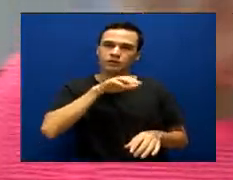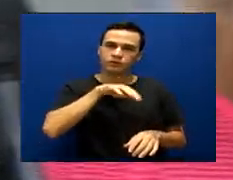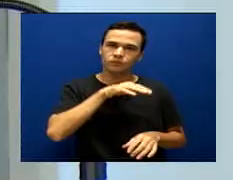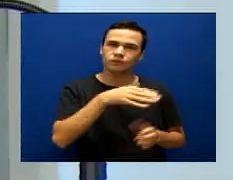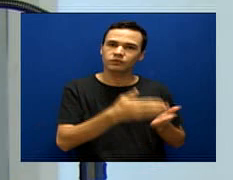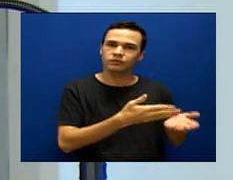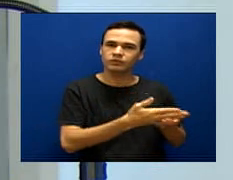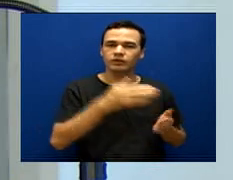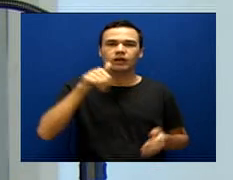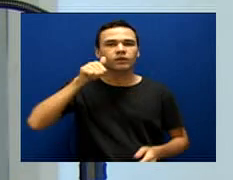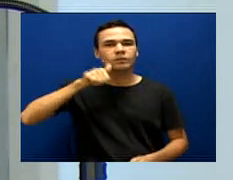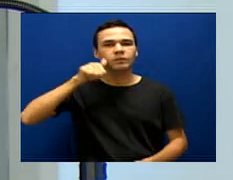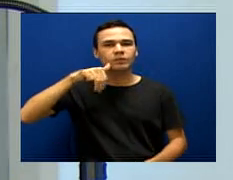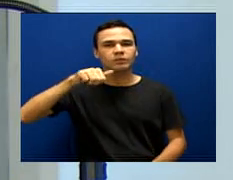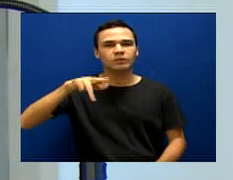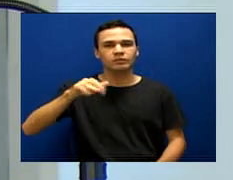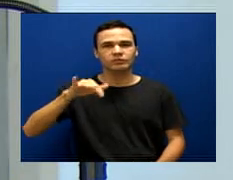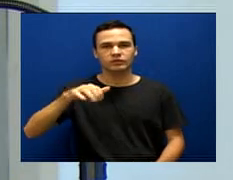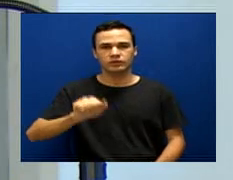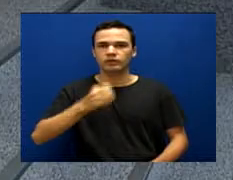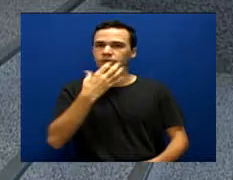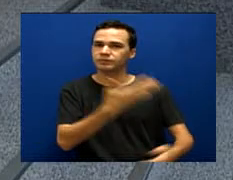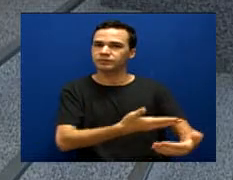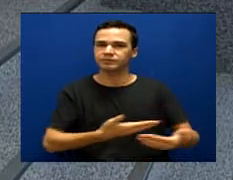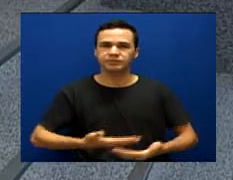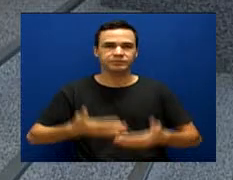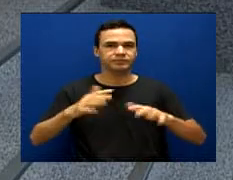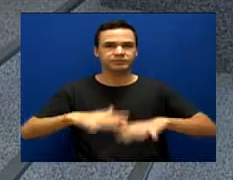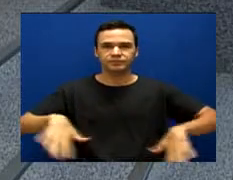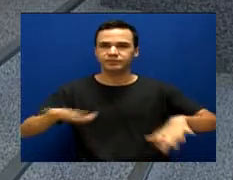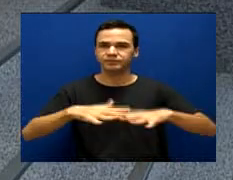senhora Mariana Borg. Sejam todos bem-vindos.